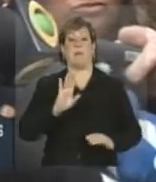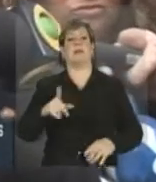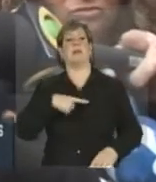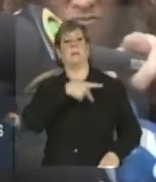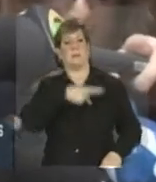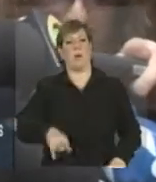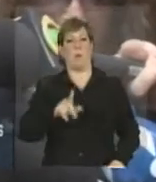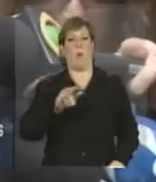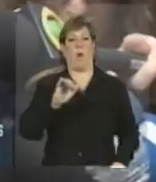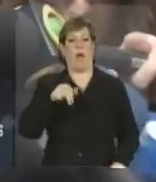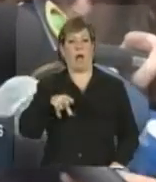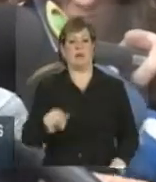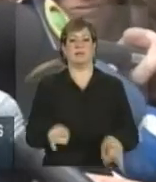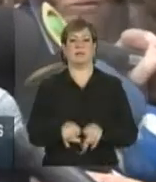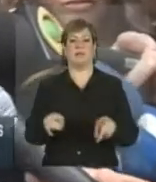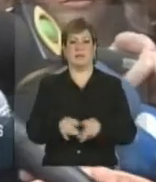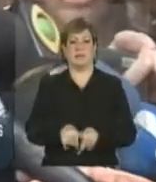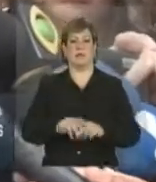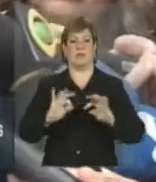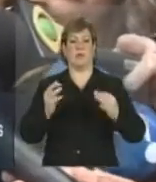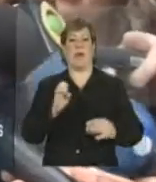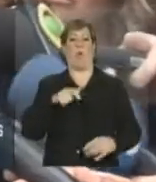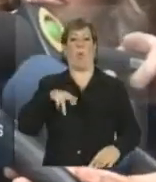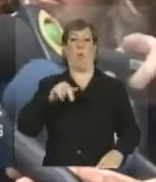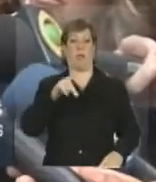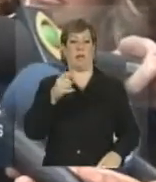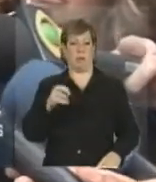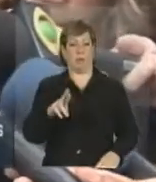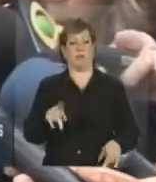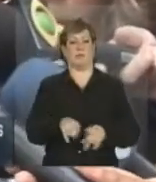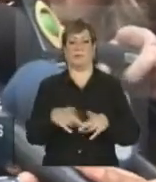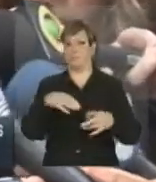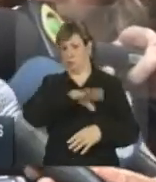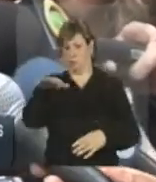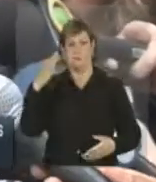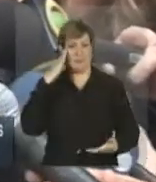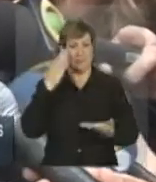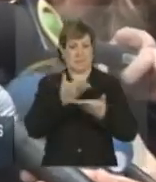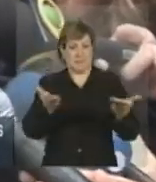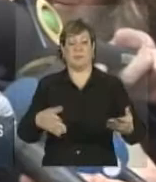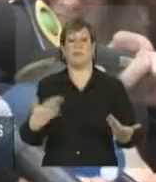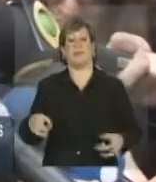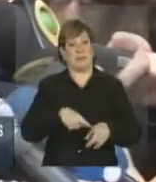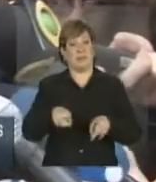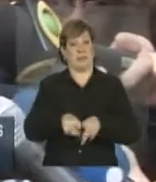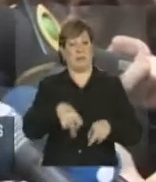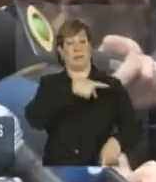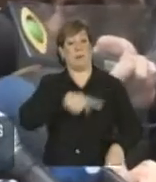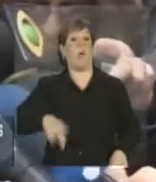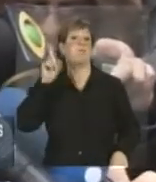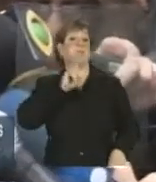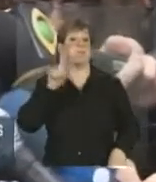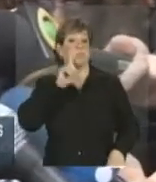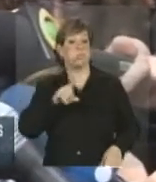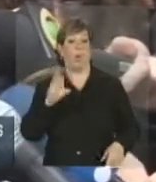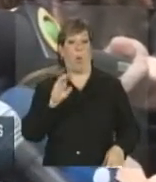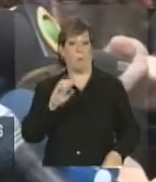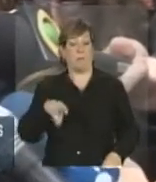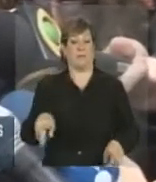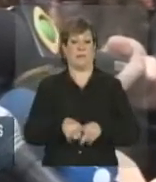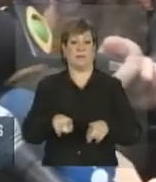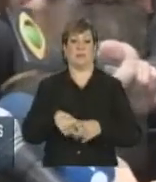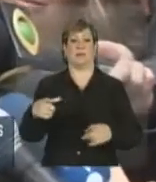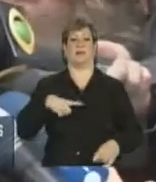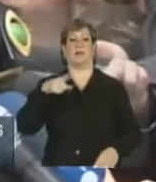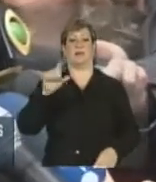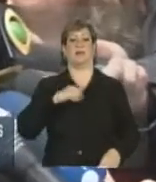e da, bom, e com a exclusão do Equador, que vocês sabem também. Além do presidente Obama dos Estados Unidos, primeiro-ministro do Canadá, presidente